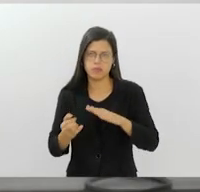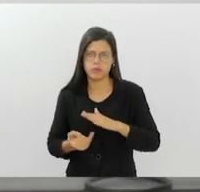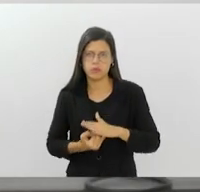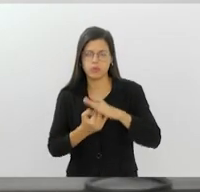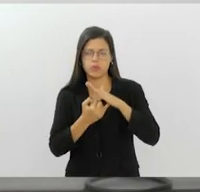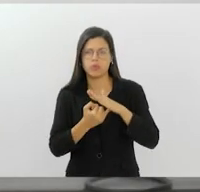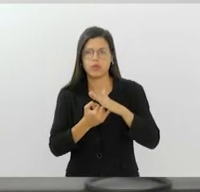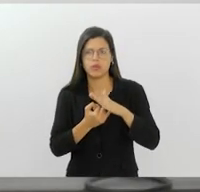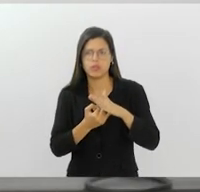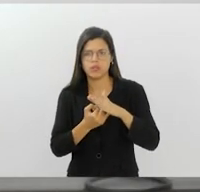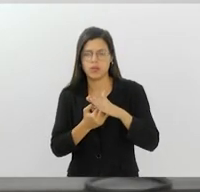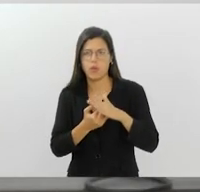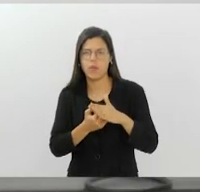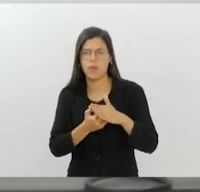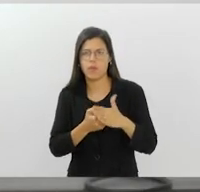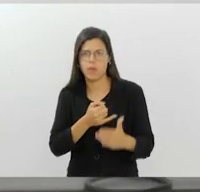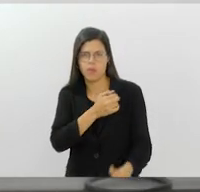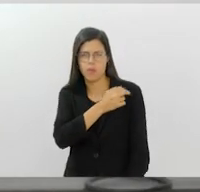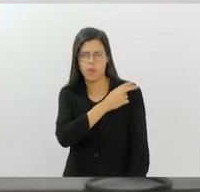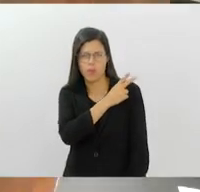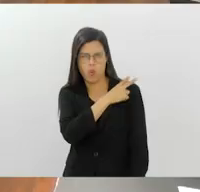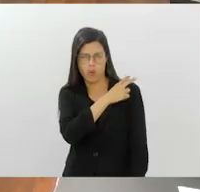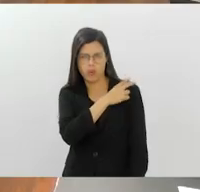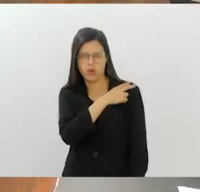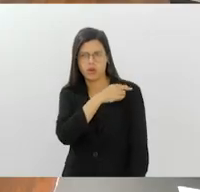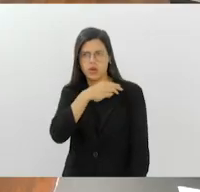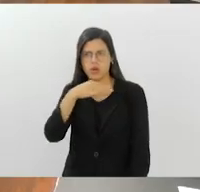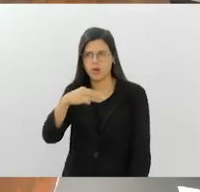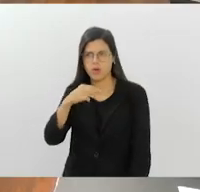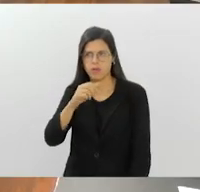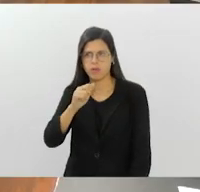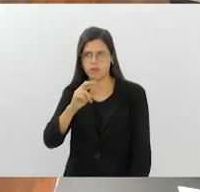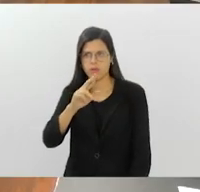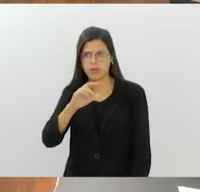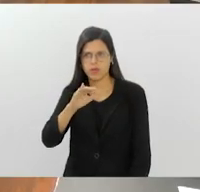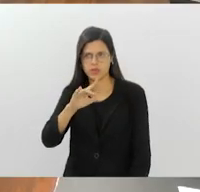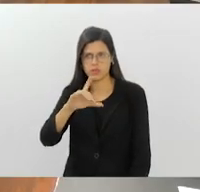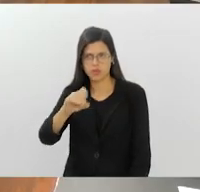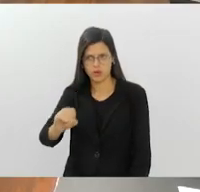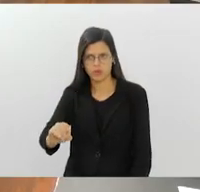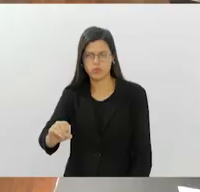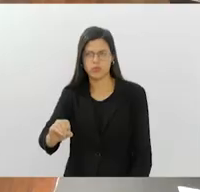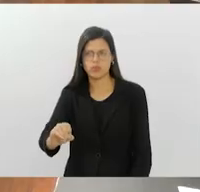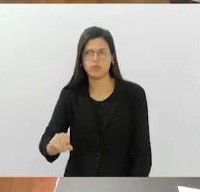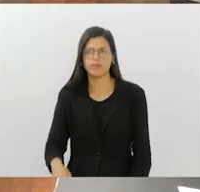Coronel Marcelo Carmo tá aqui conosco Obrigado